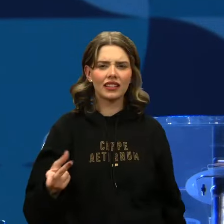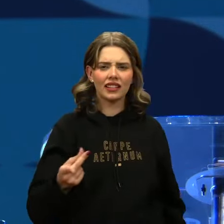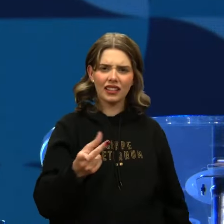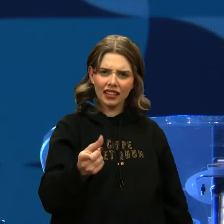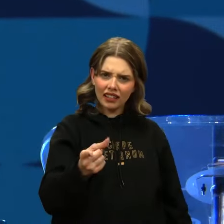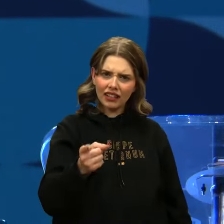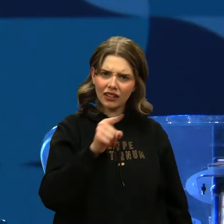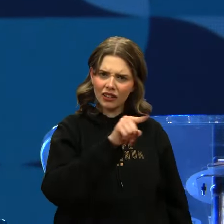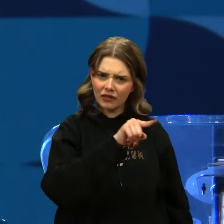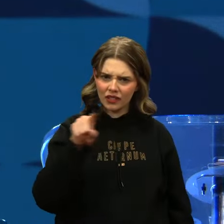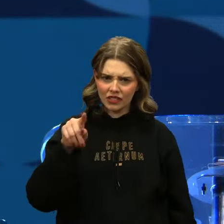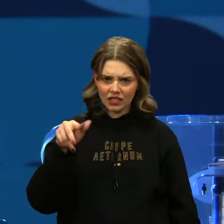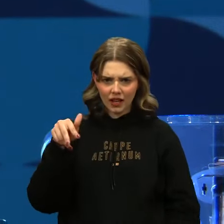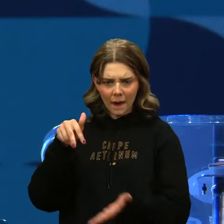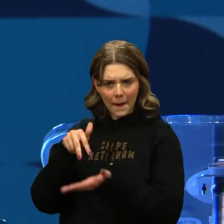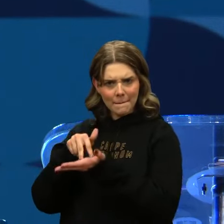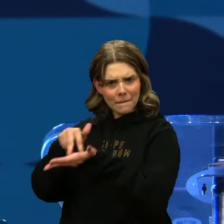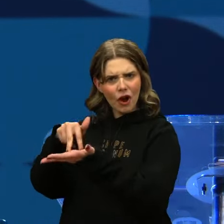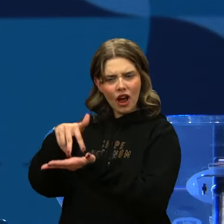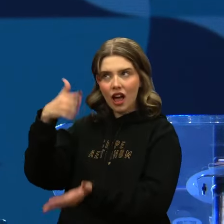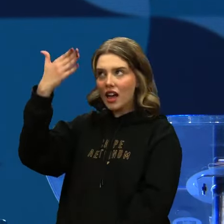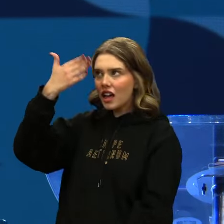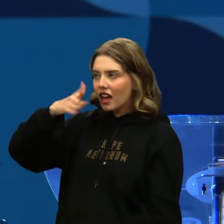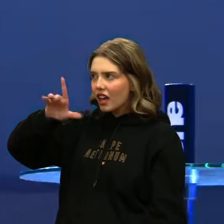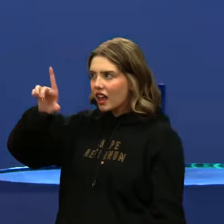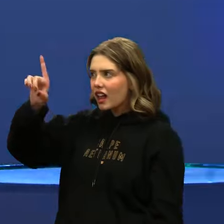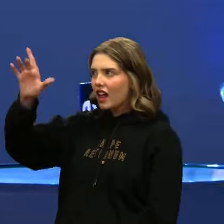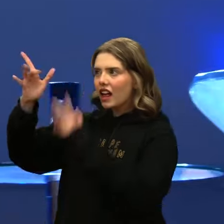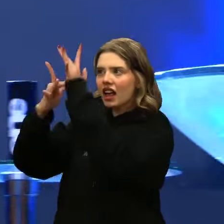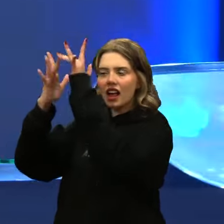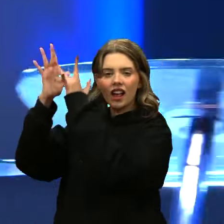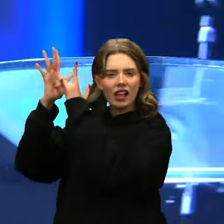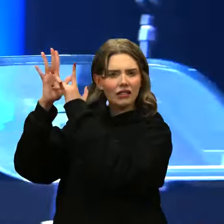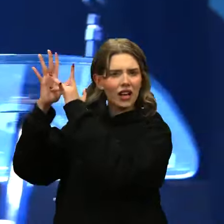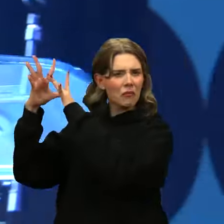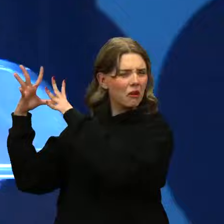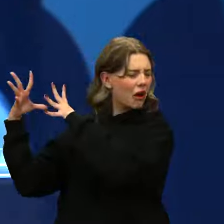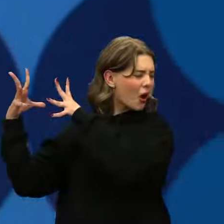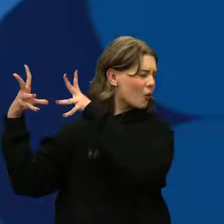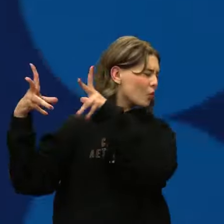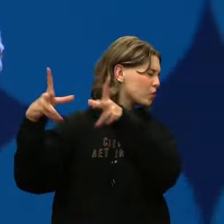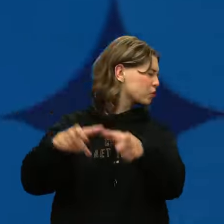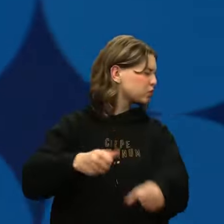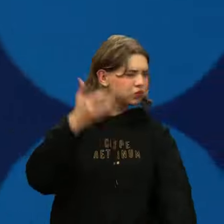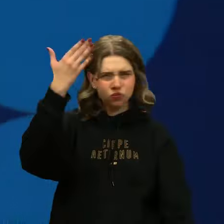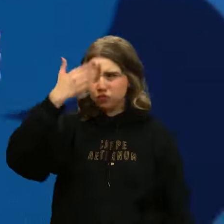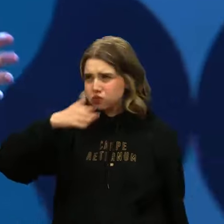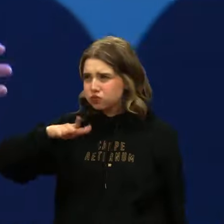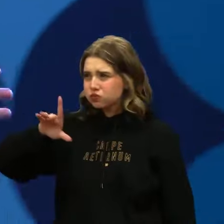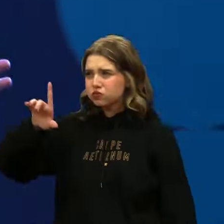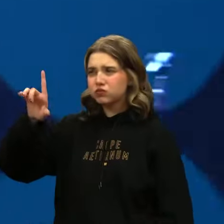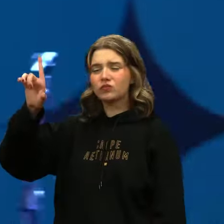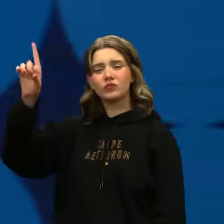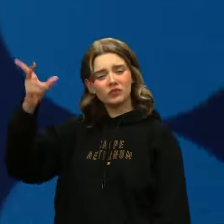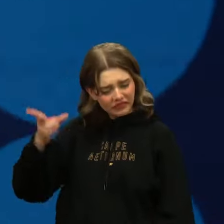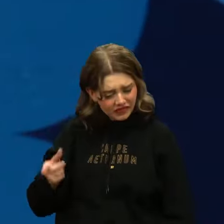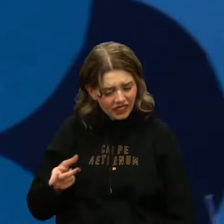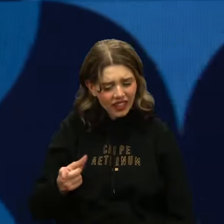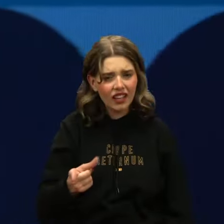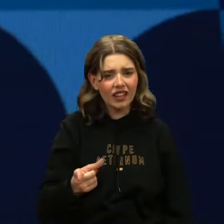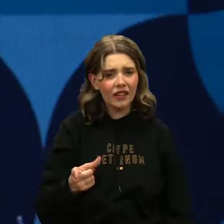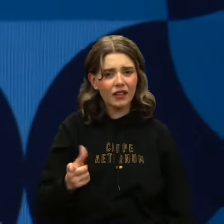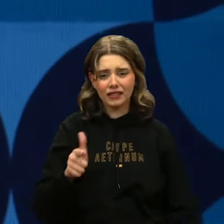vocês estarão firmados na minha presença. Por toda a eternidade, se você permanecer fiel até o fim,